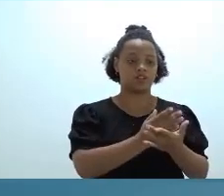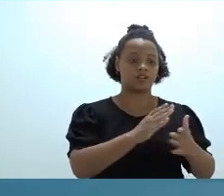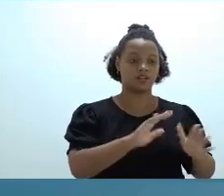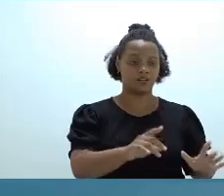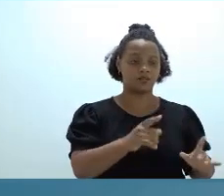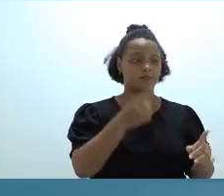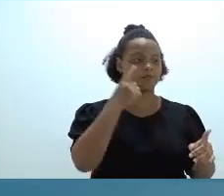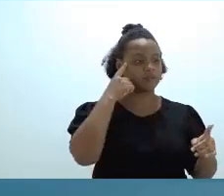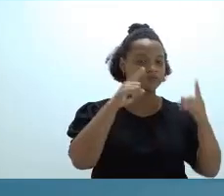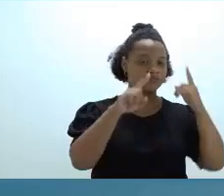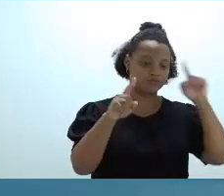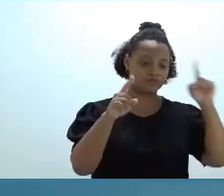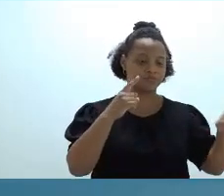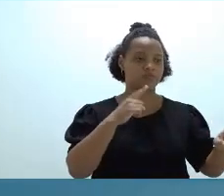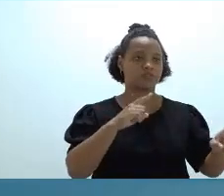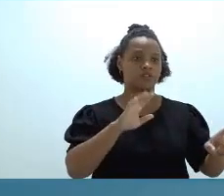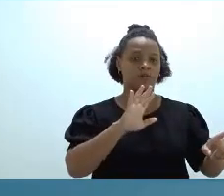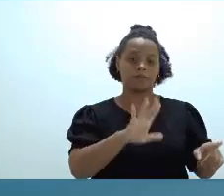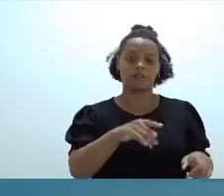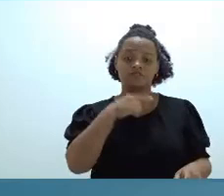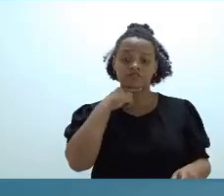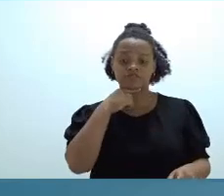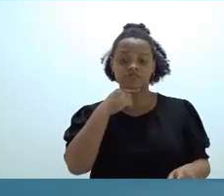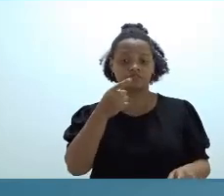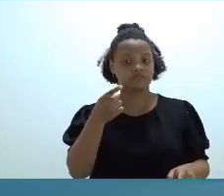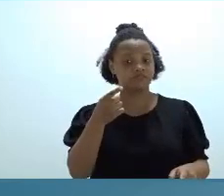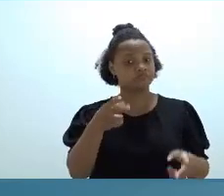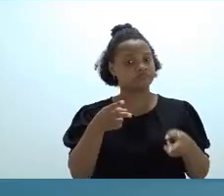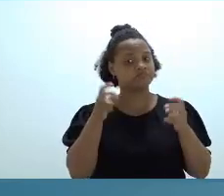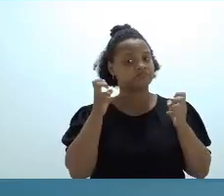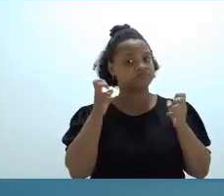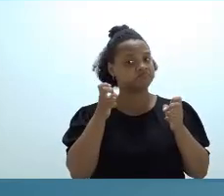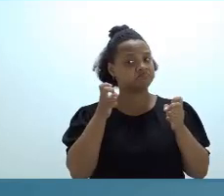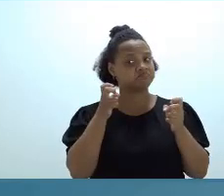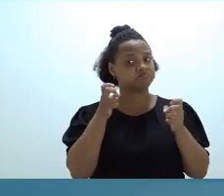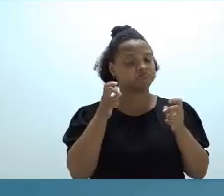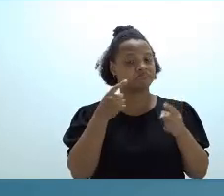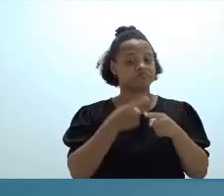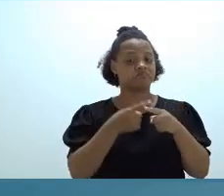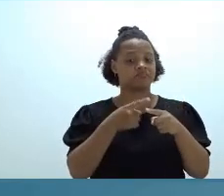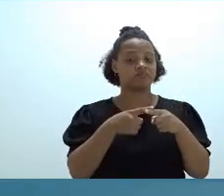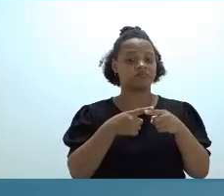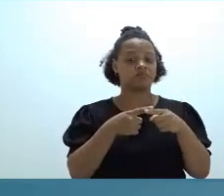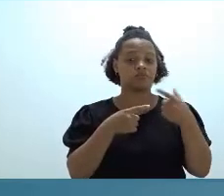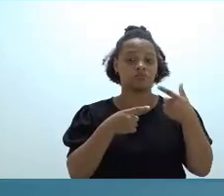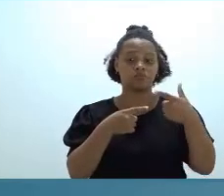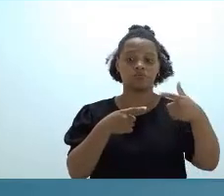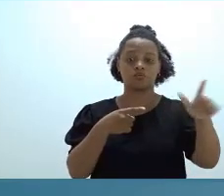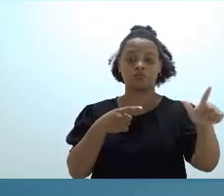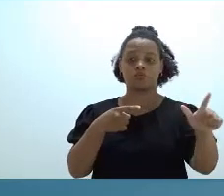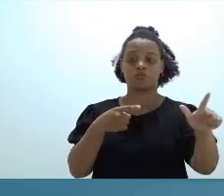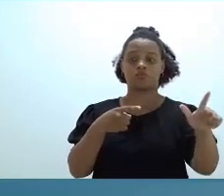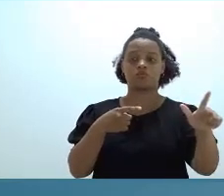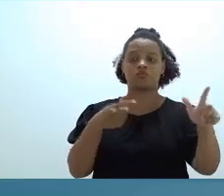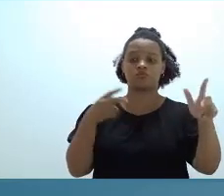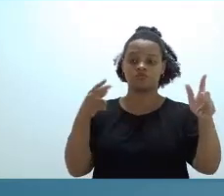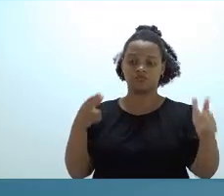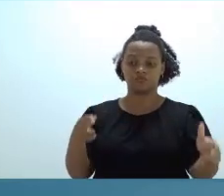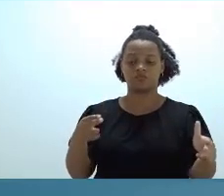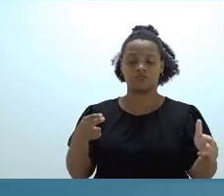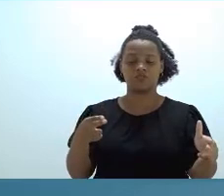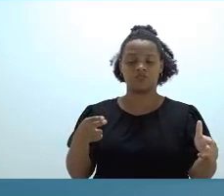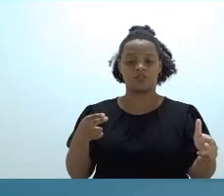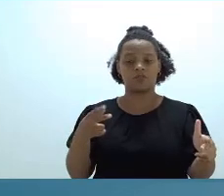mas aqui não fez, porque outras decisões vieram do mesmo STJ um